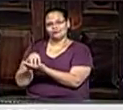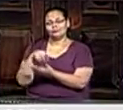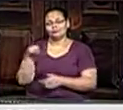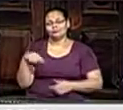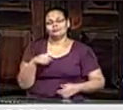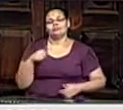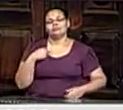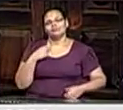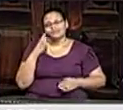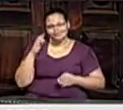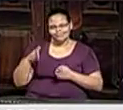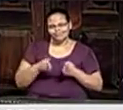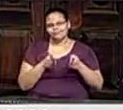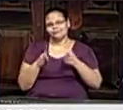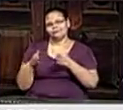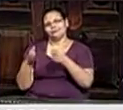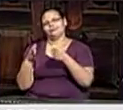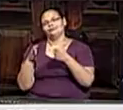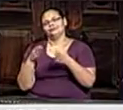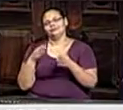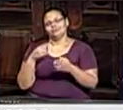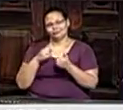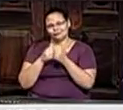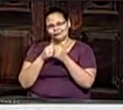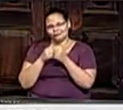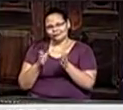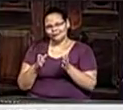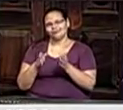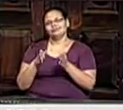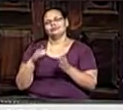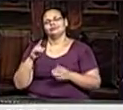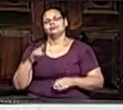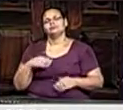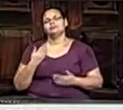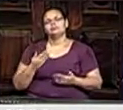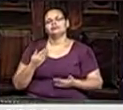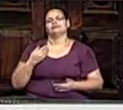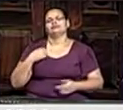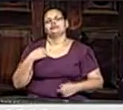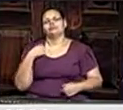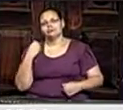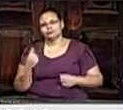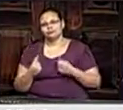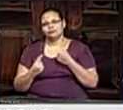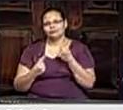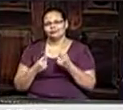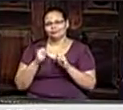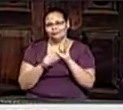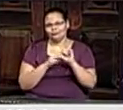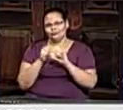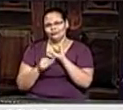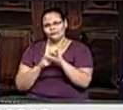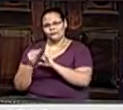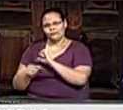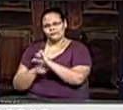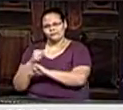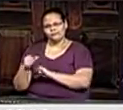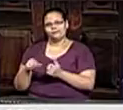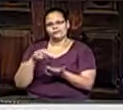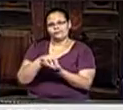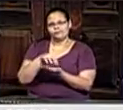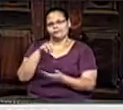demos uma diretriz de começar paulatinamente trocar as